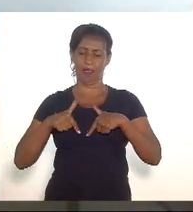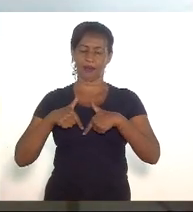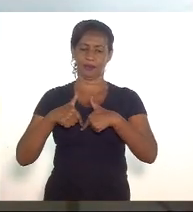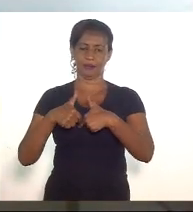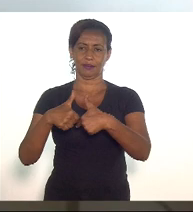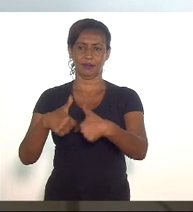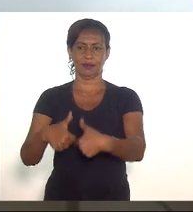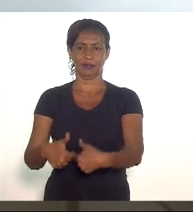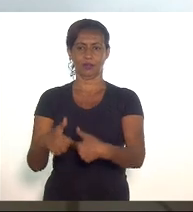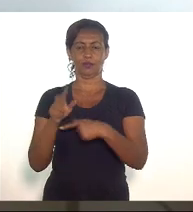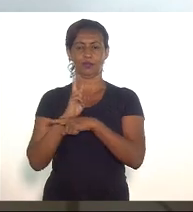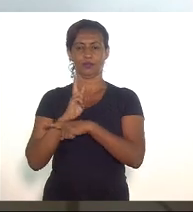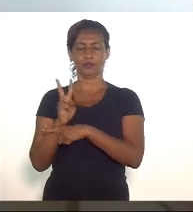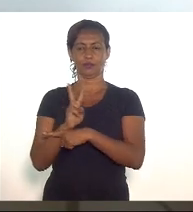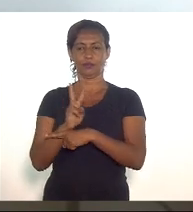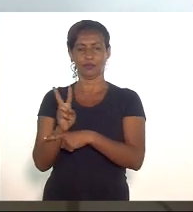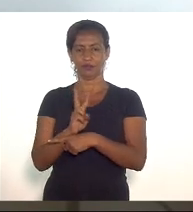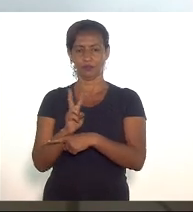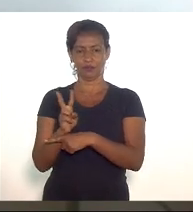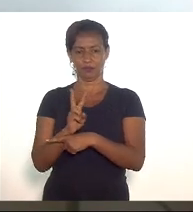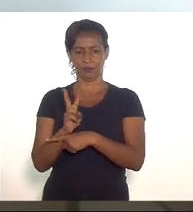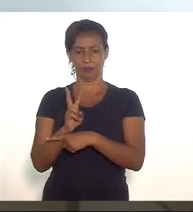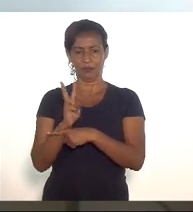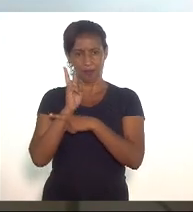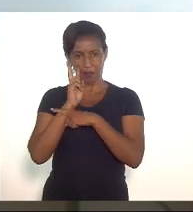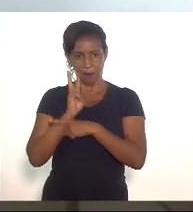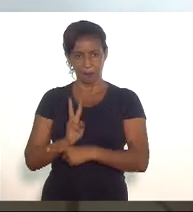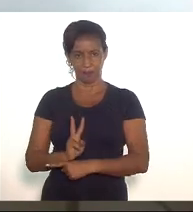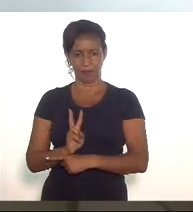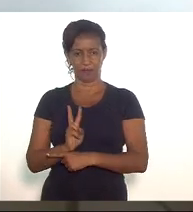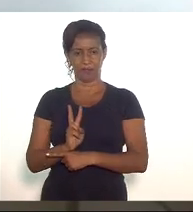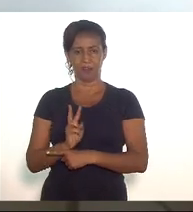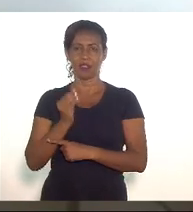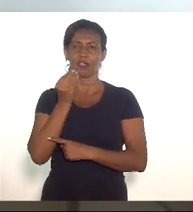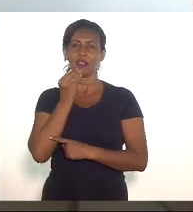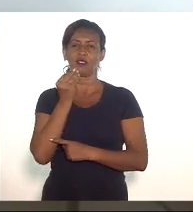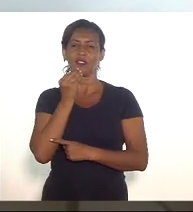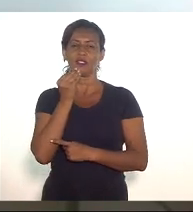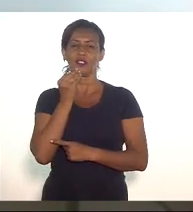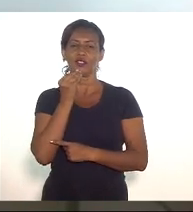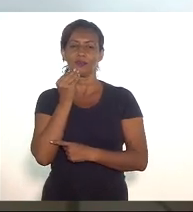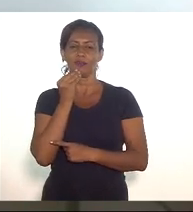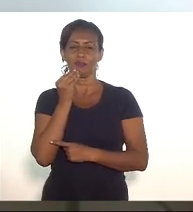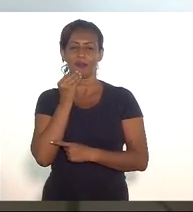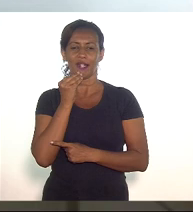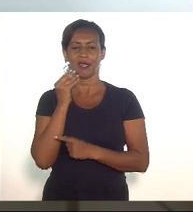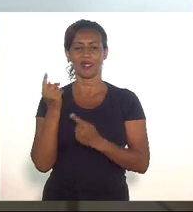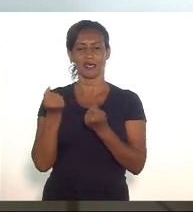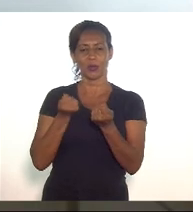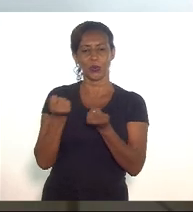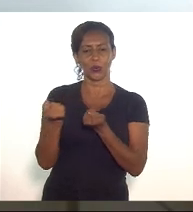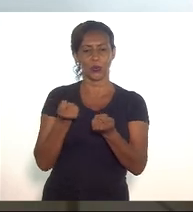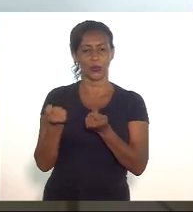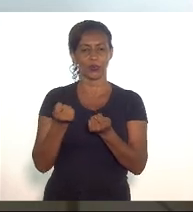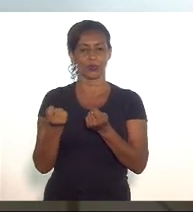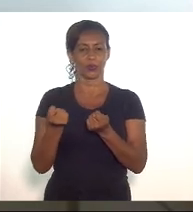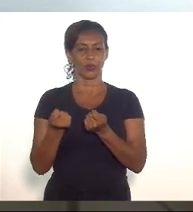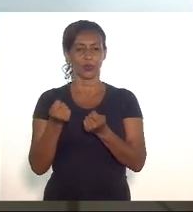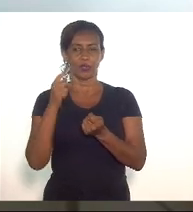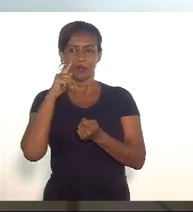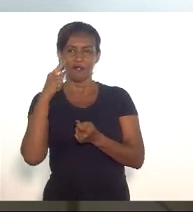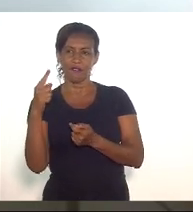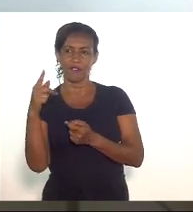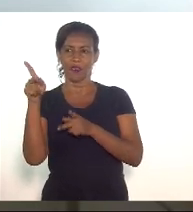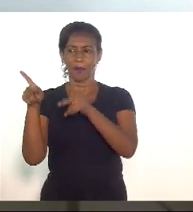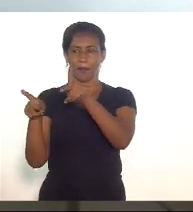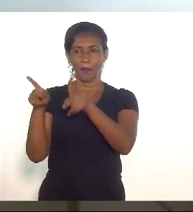com monitoramento para ver, dando a devida transparência, com devido controle, para ver se a